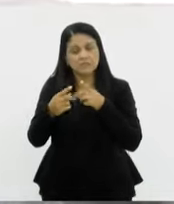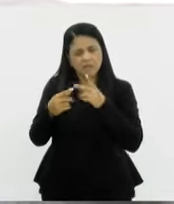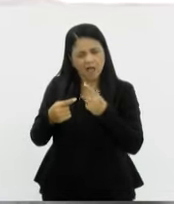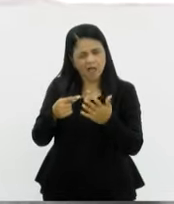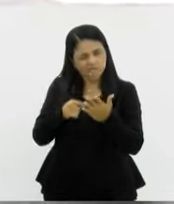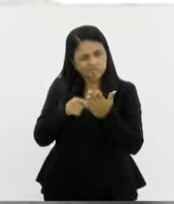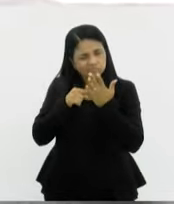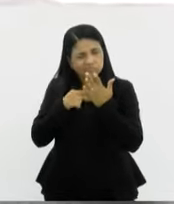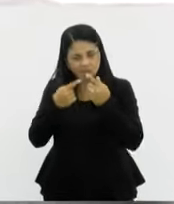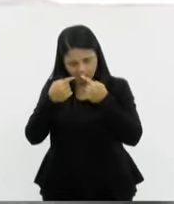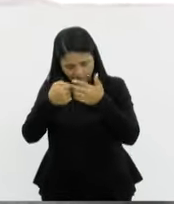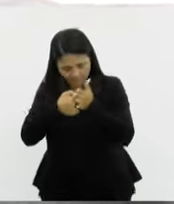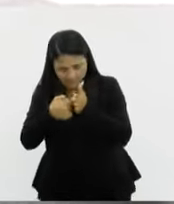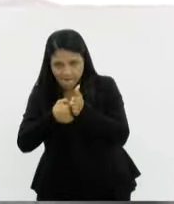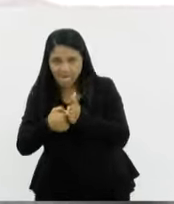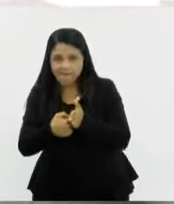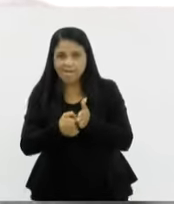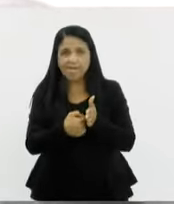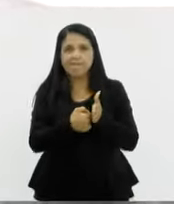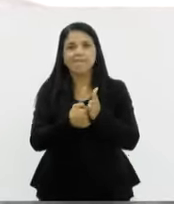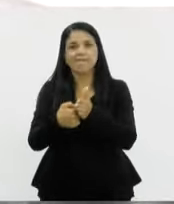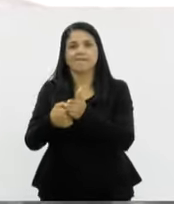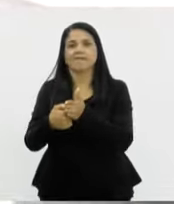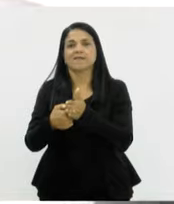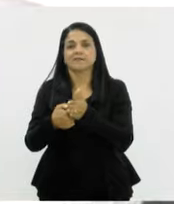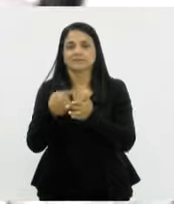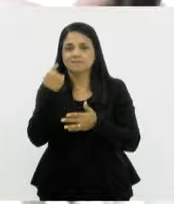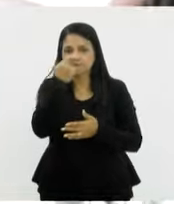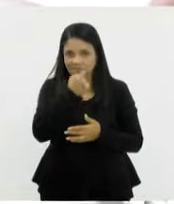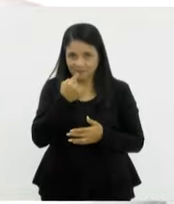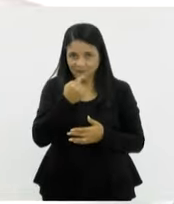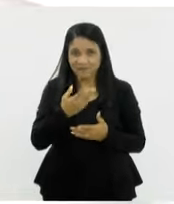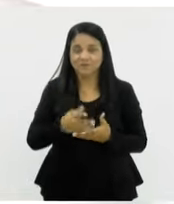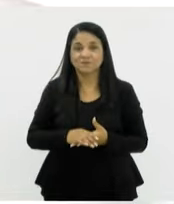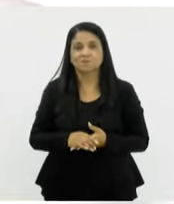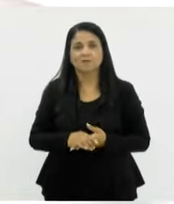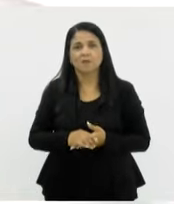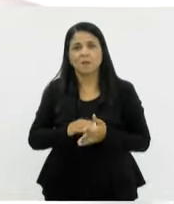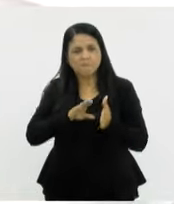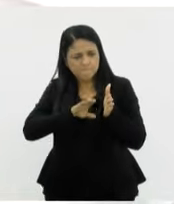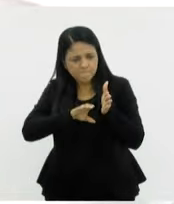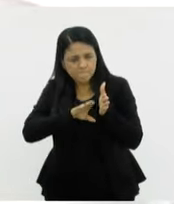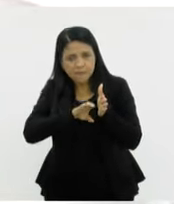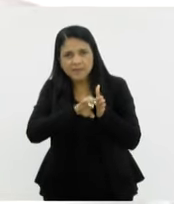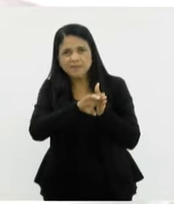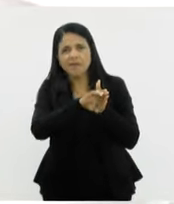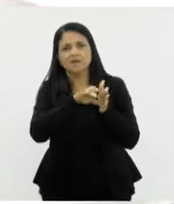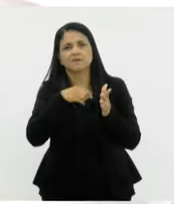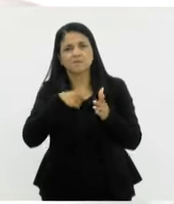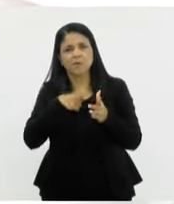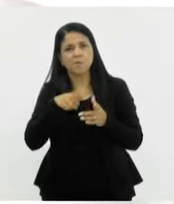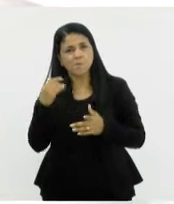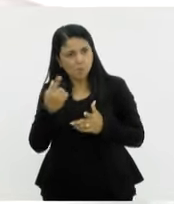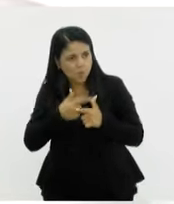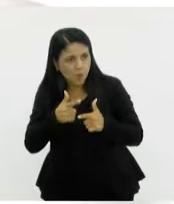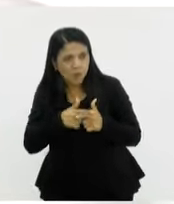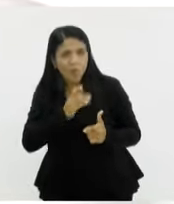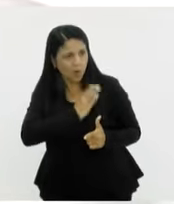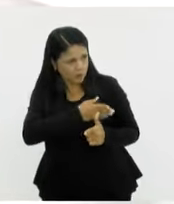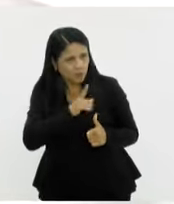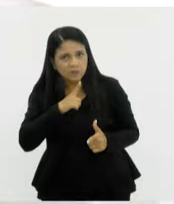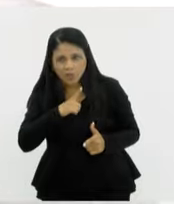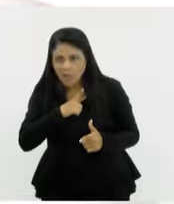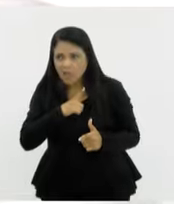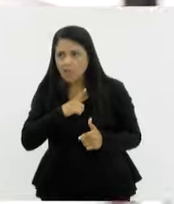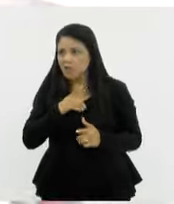sempre fazendo esse autoexame também da boca como um todo. E bactérias na boca também pode causar até problema no coração, nosso apresentador Vicente